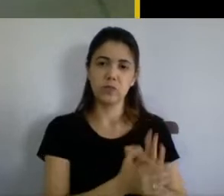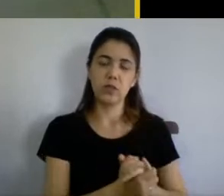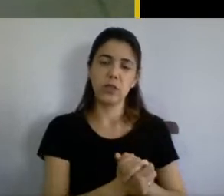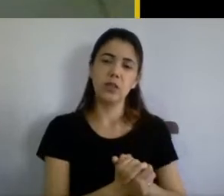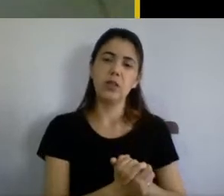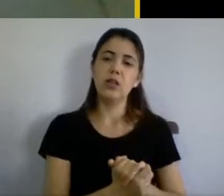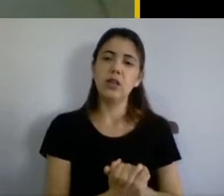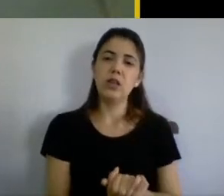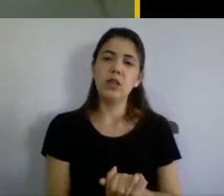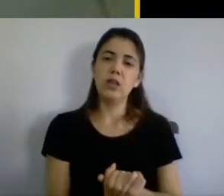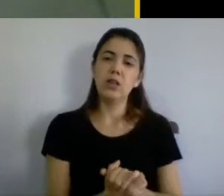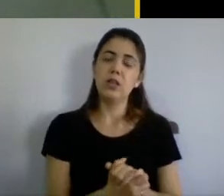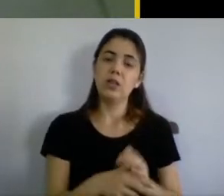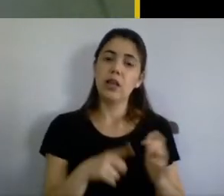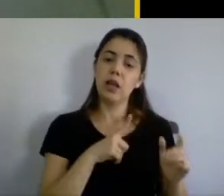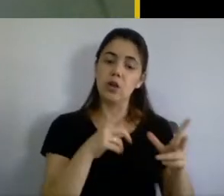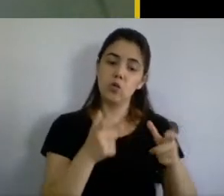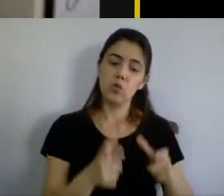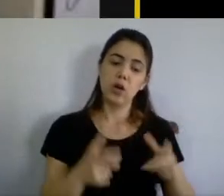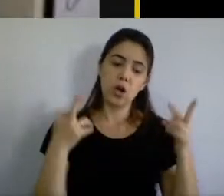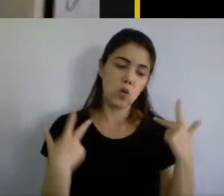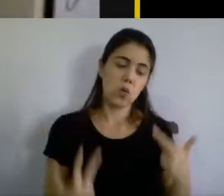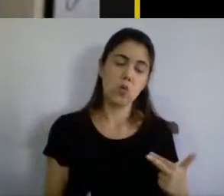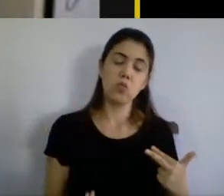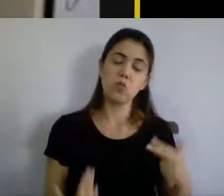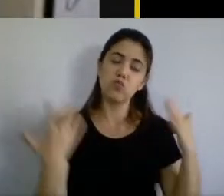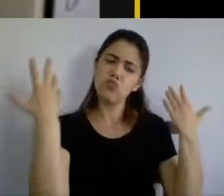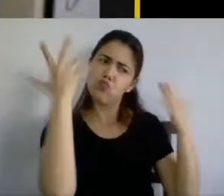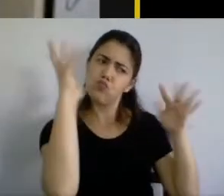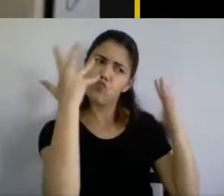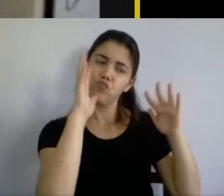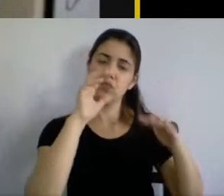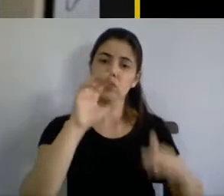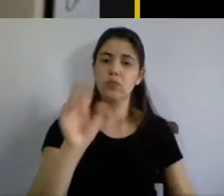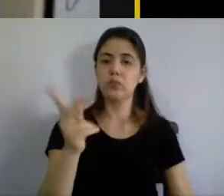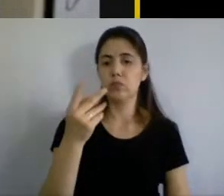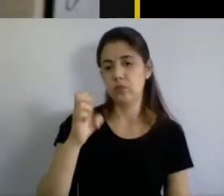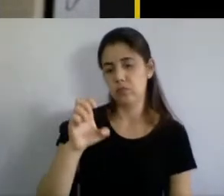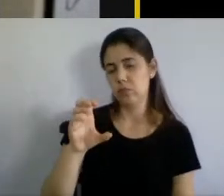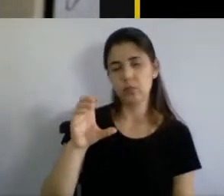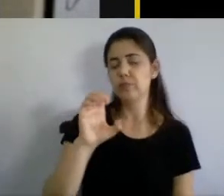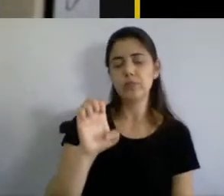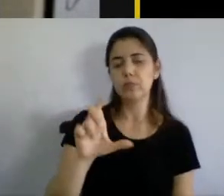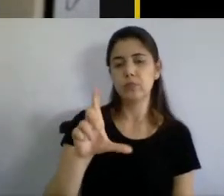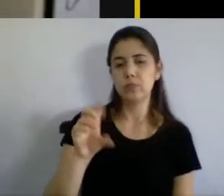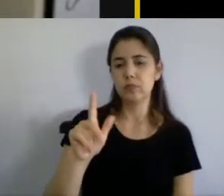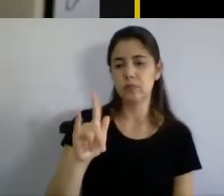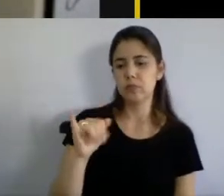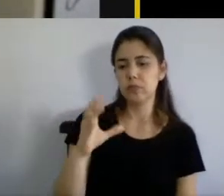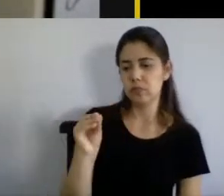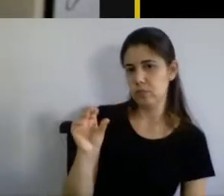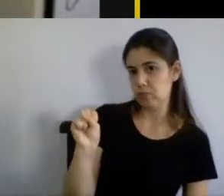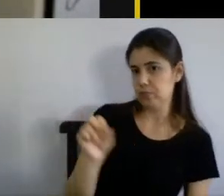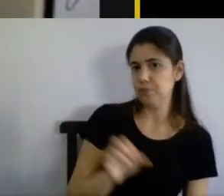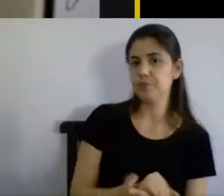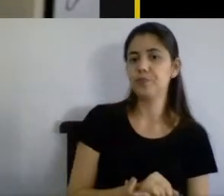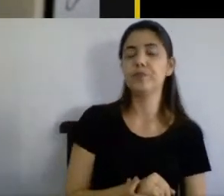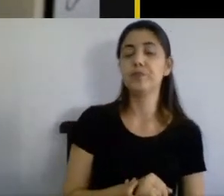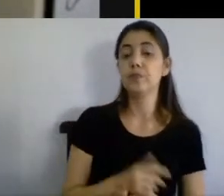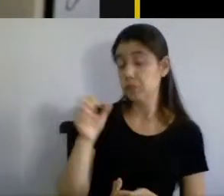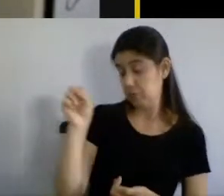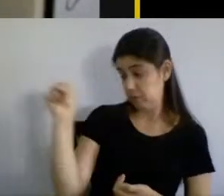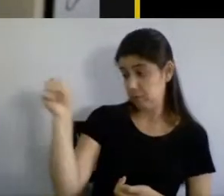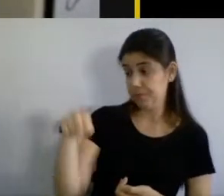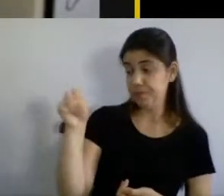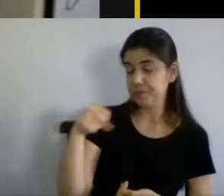tratado? Então, existem sim tratados de oratória fúnebre e a gente encontra,